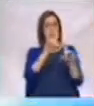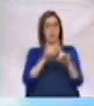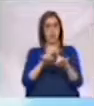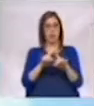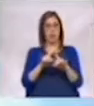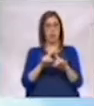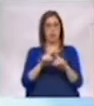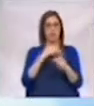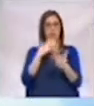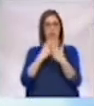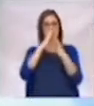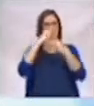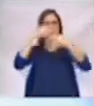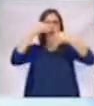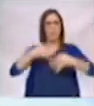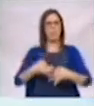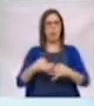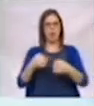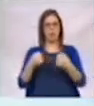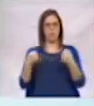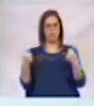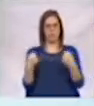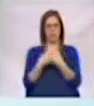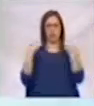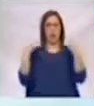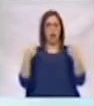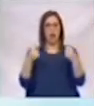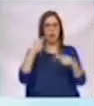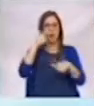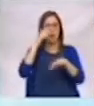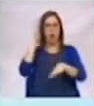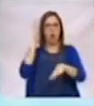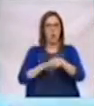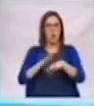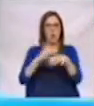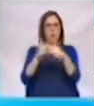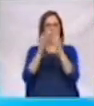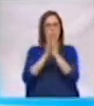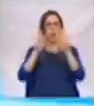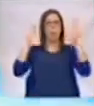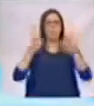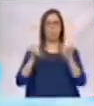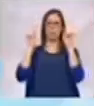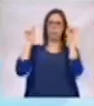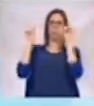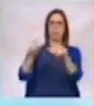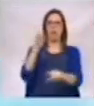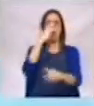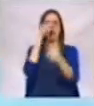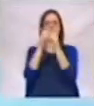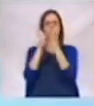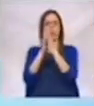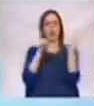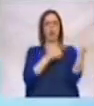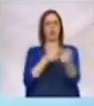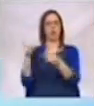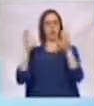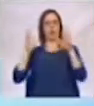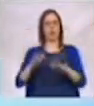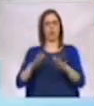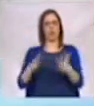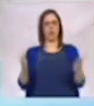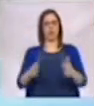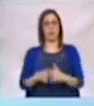ocidental que formaliza desta forma o choque de civilizações, culpando todos os muçulmanos como se fossem